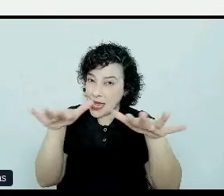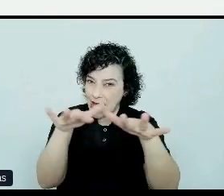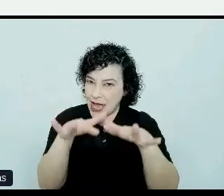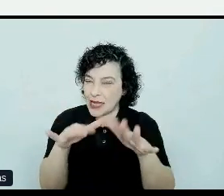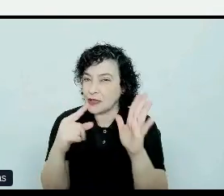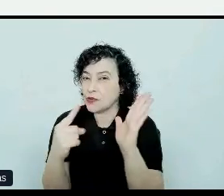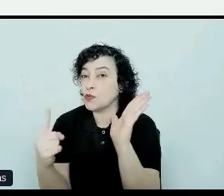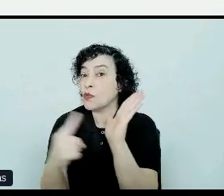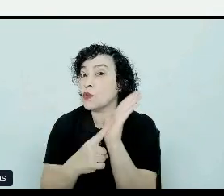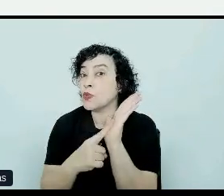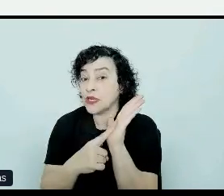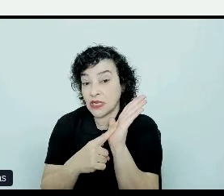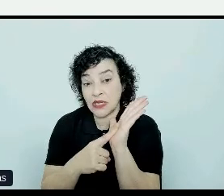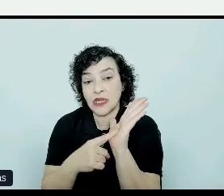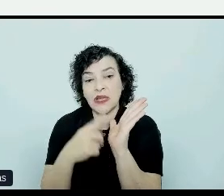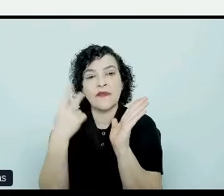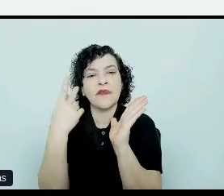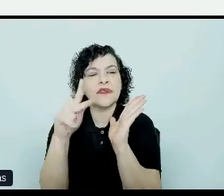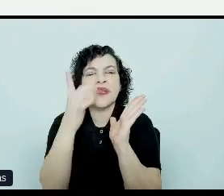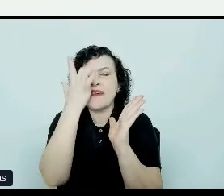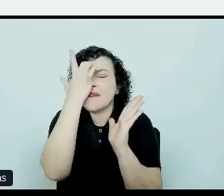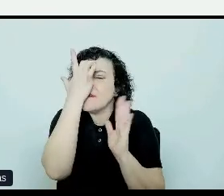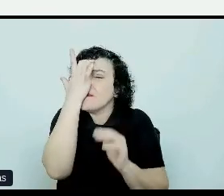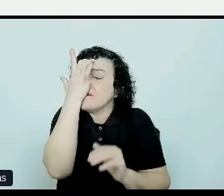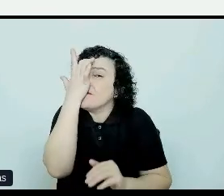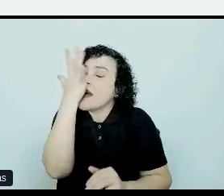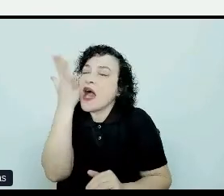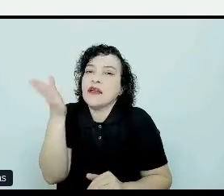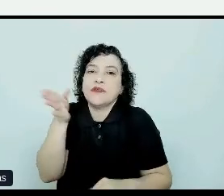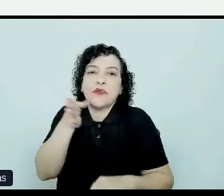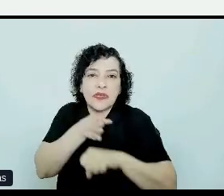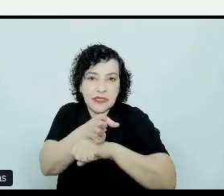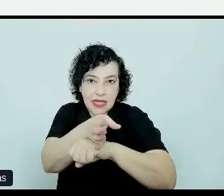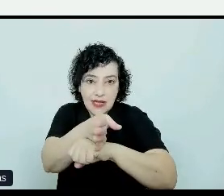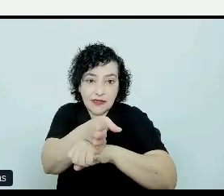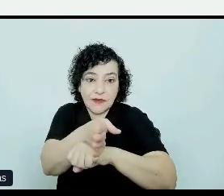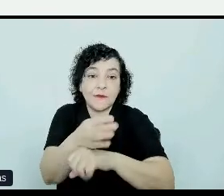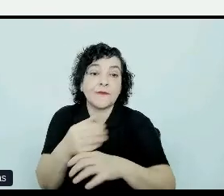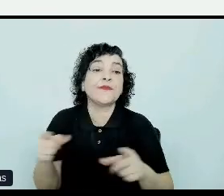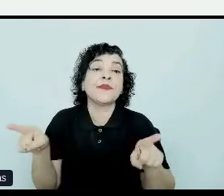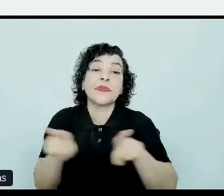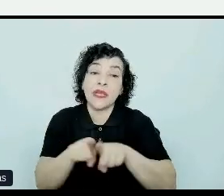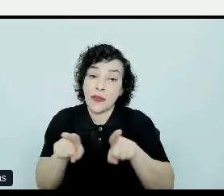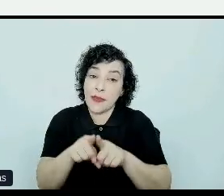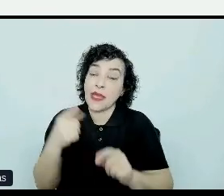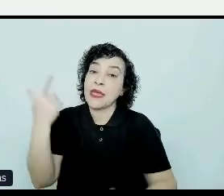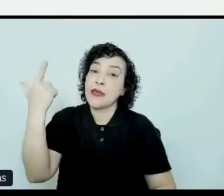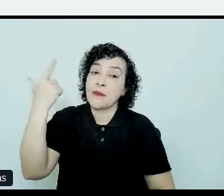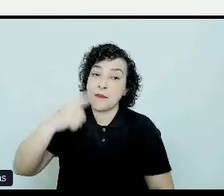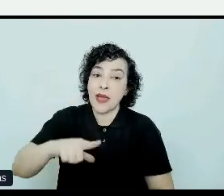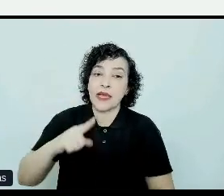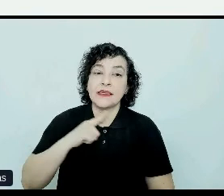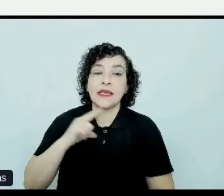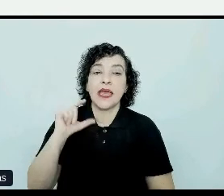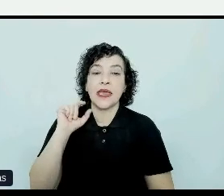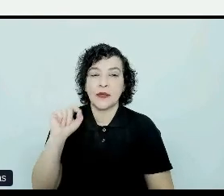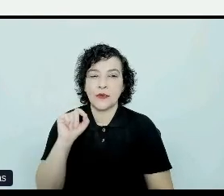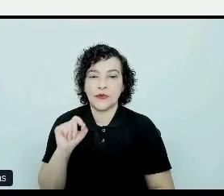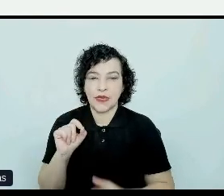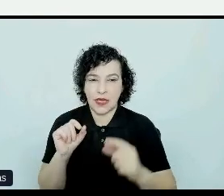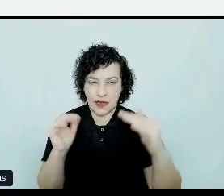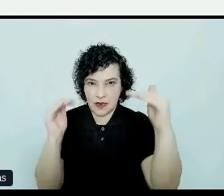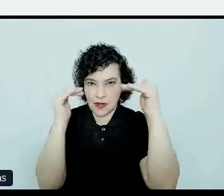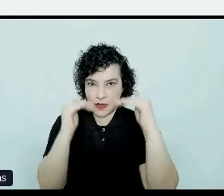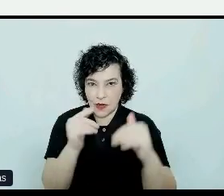né, você deixa ela mais facilitada, né, e também tem a questão do rótulo acessível, que é